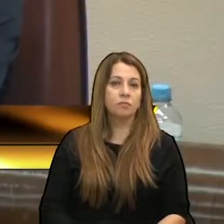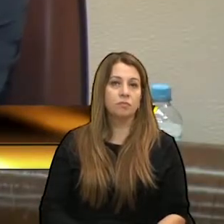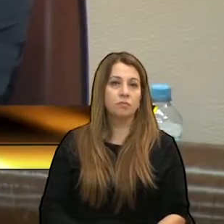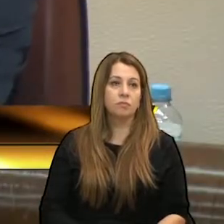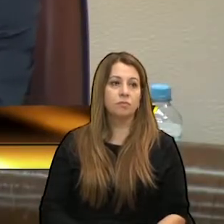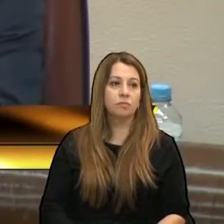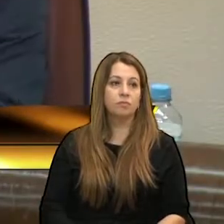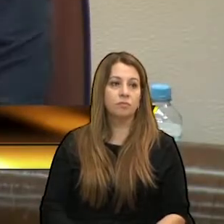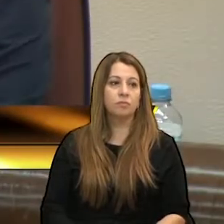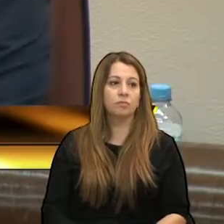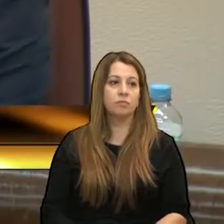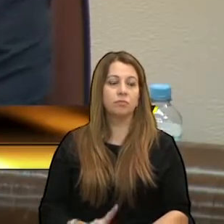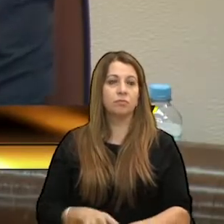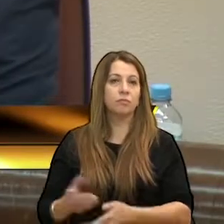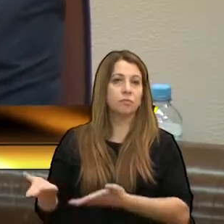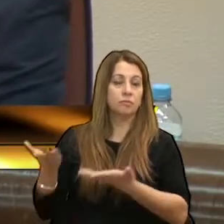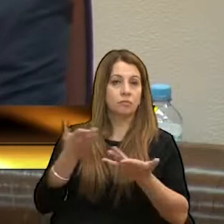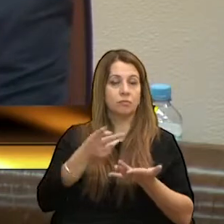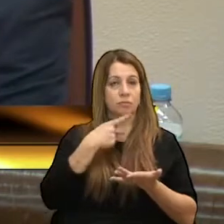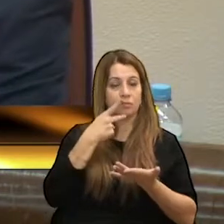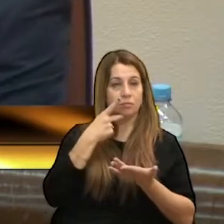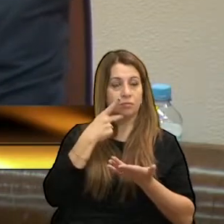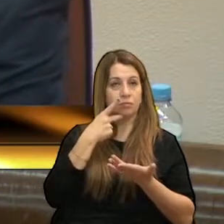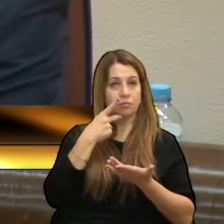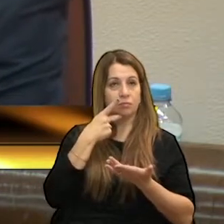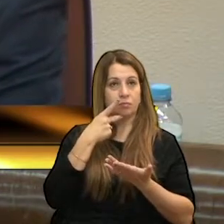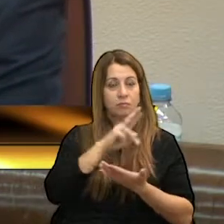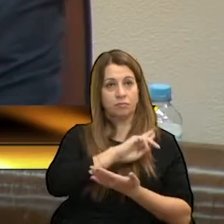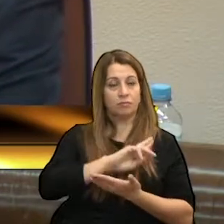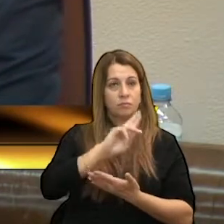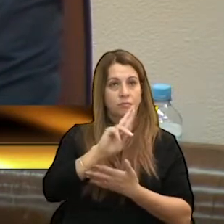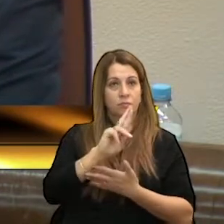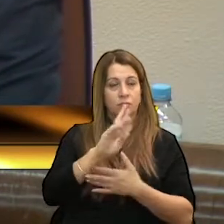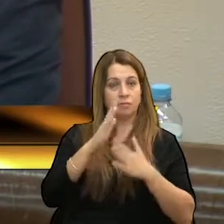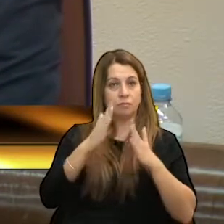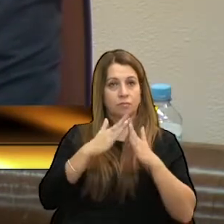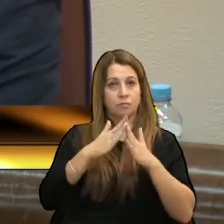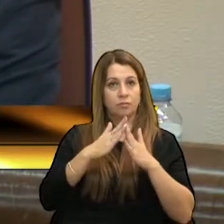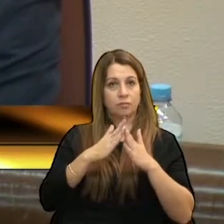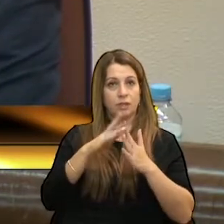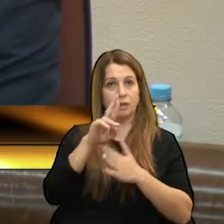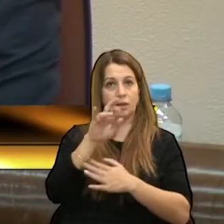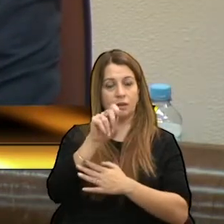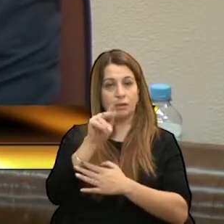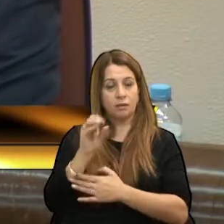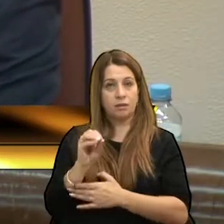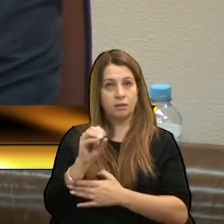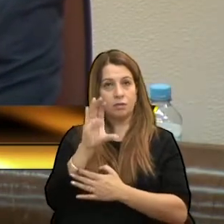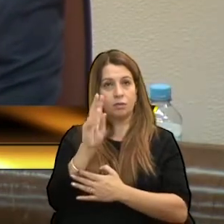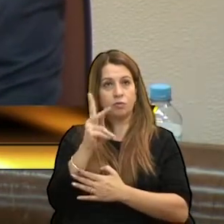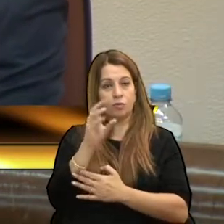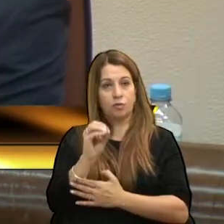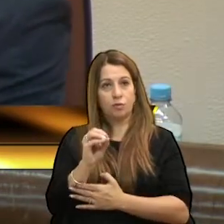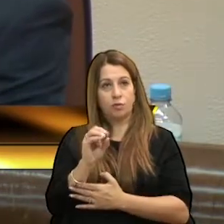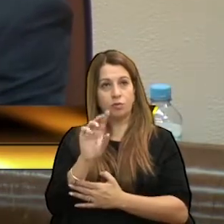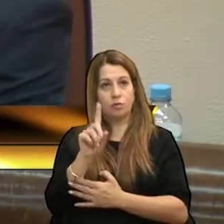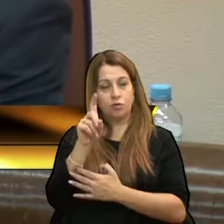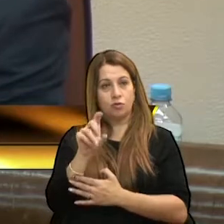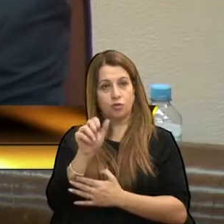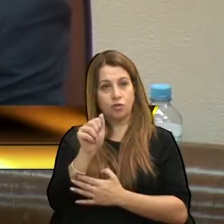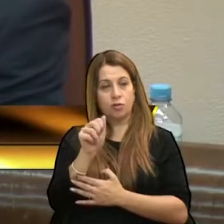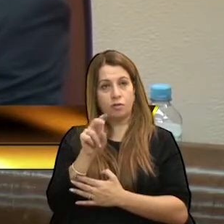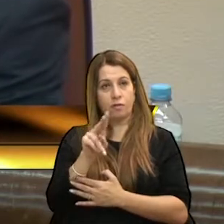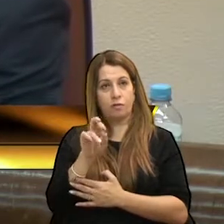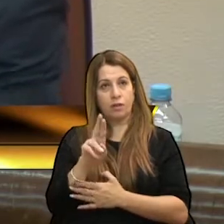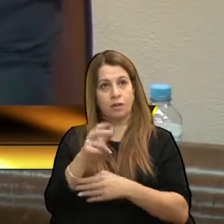Nesse momento, convido para o seu pronunciamento o representante da Casa da Redenção Francisco Xavier, senhor Flávio Custódio. A tribuna